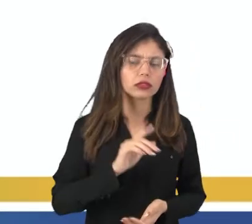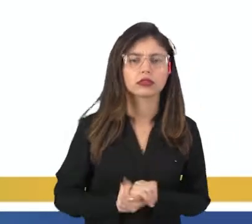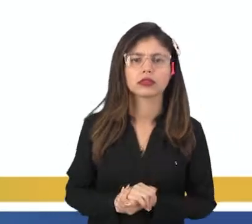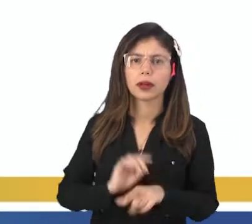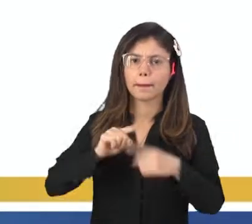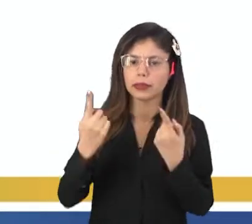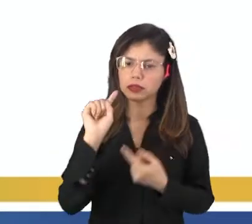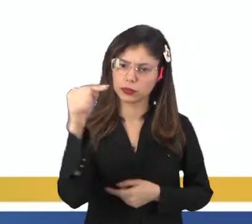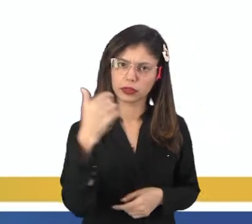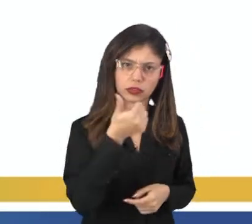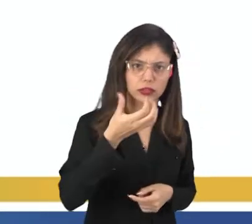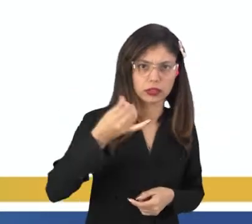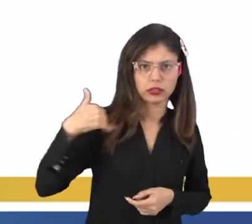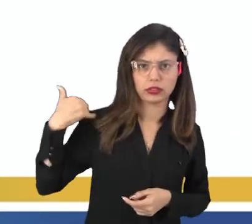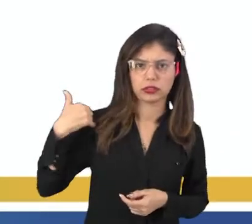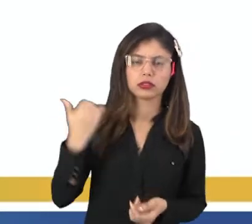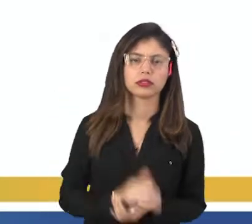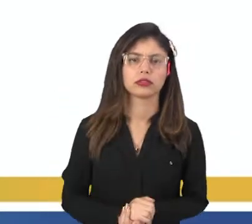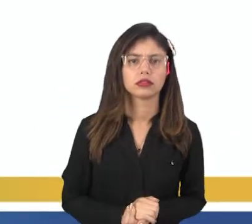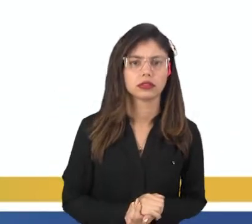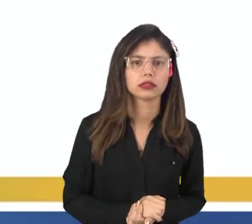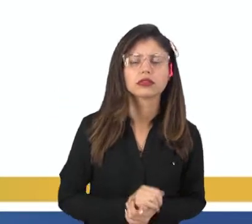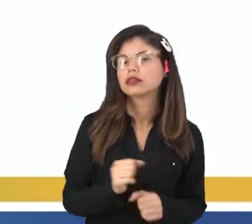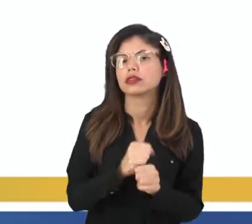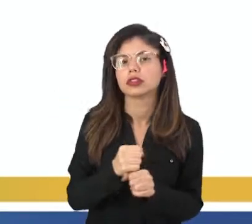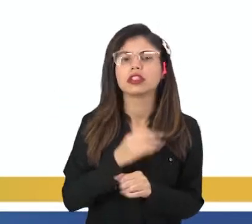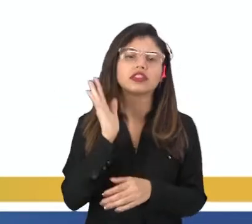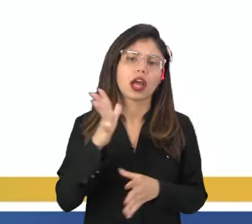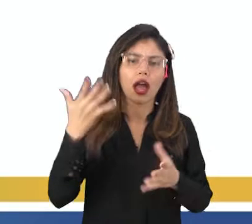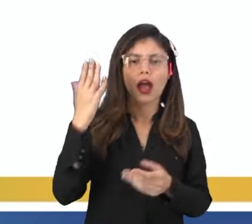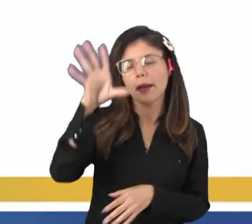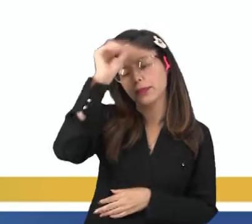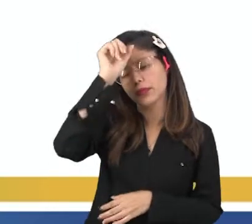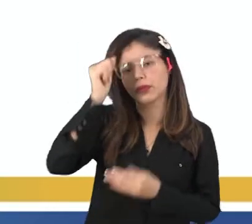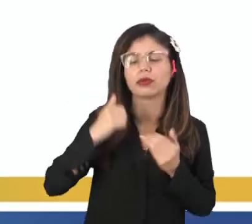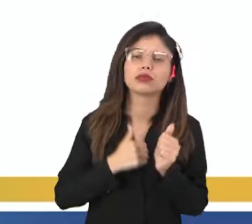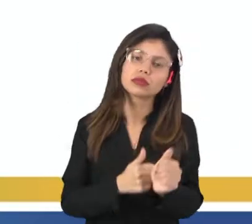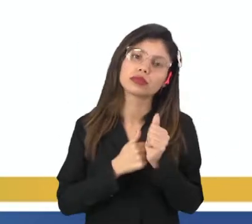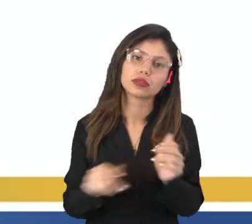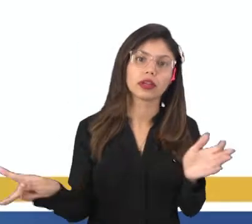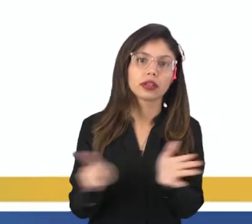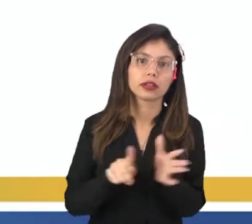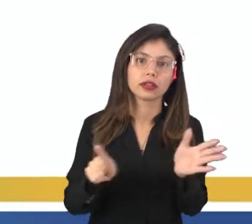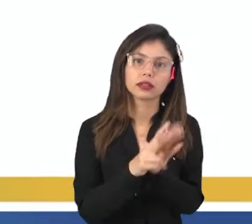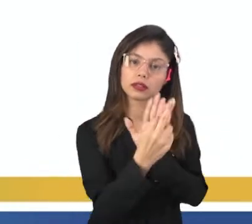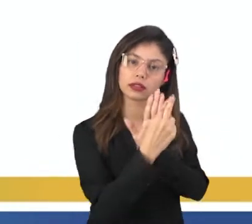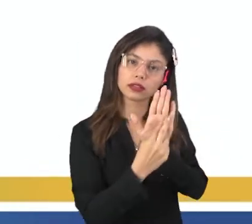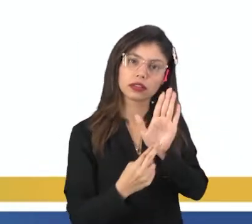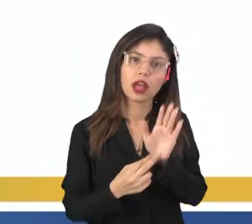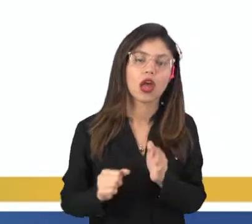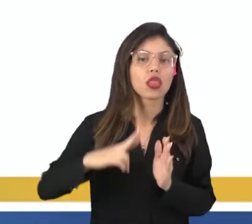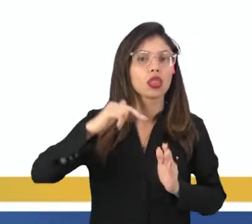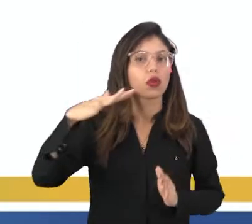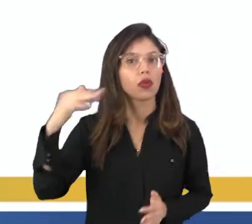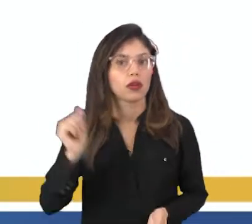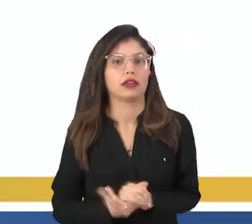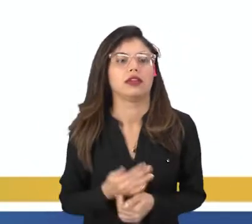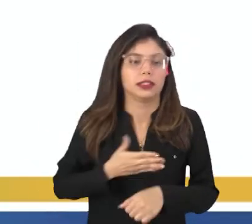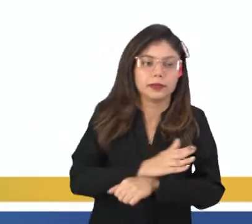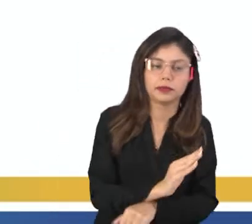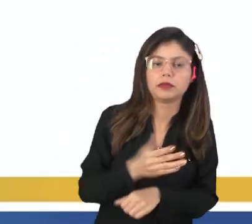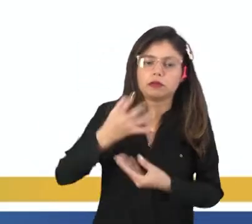depois de 16 anos vivendo assim a já aprendeu a seguir as próprias regras nunca